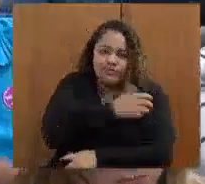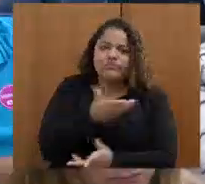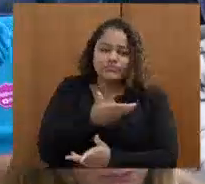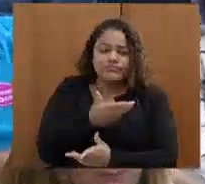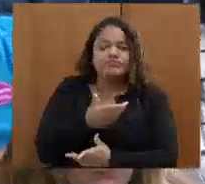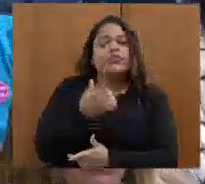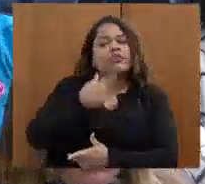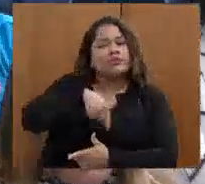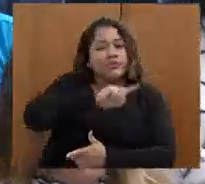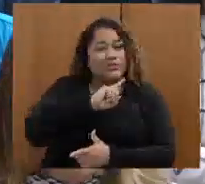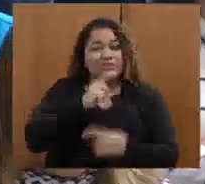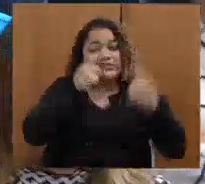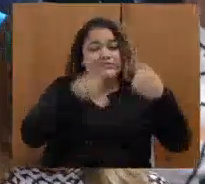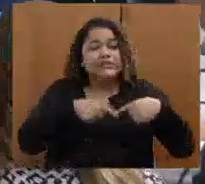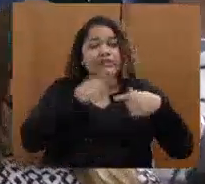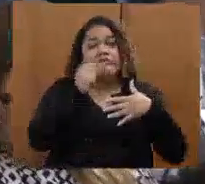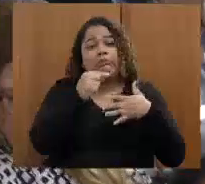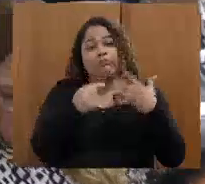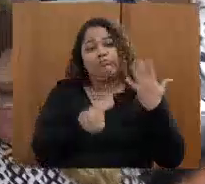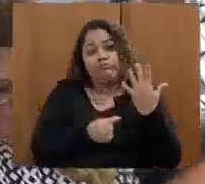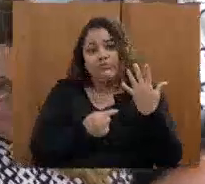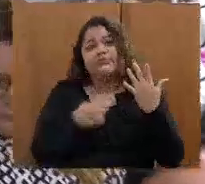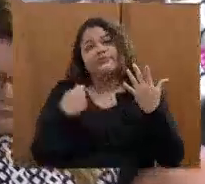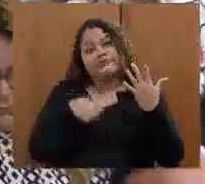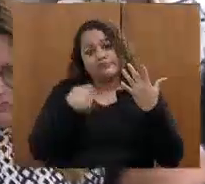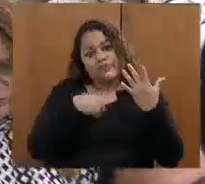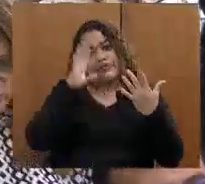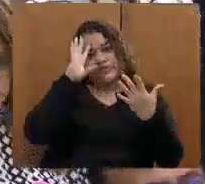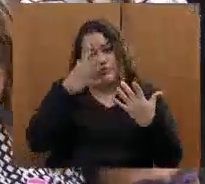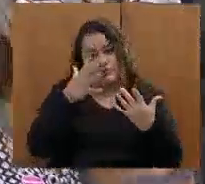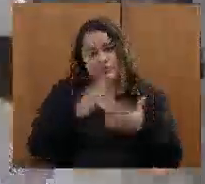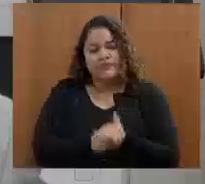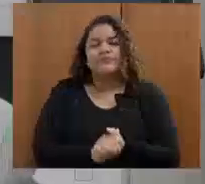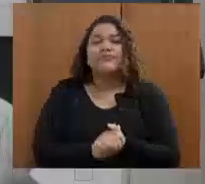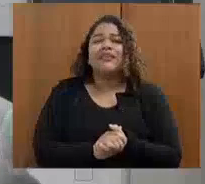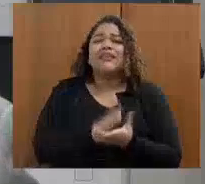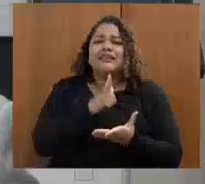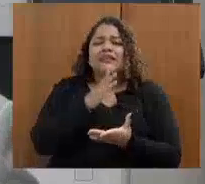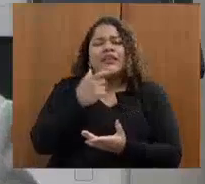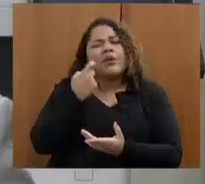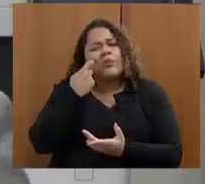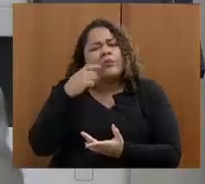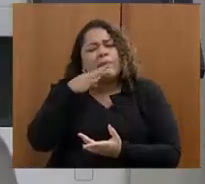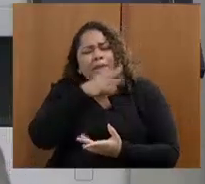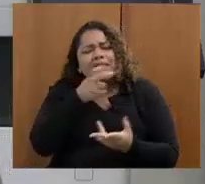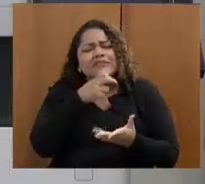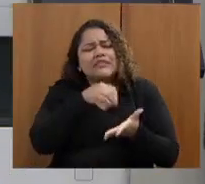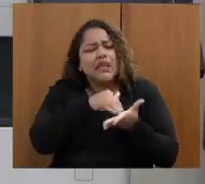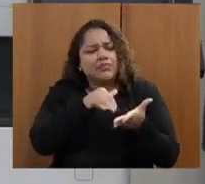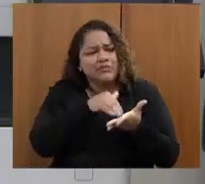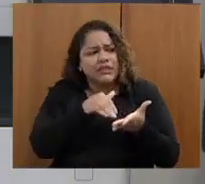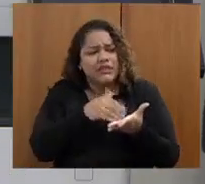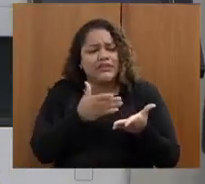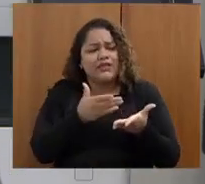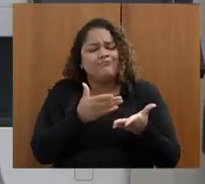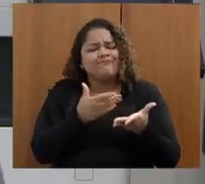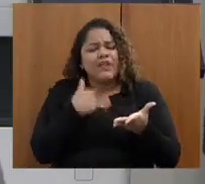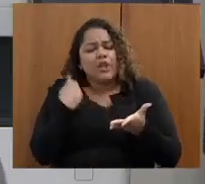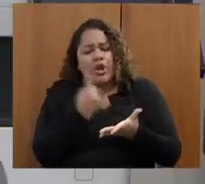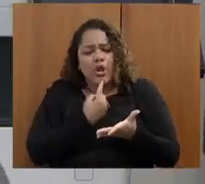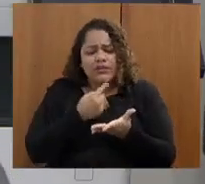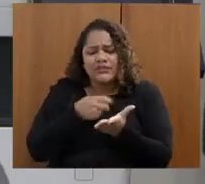desafios a serem superados e o que eu percebo secretária que nós ainda estamos engatinhando estamos muito longe